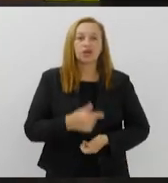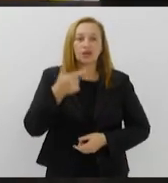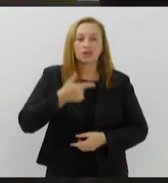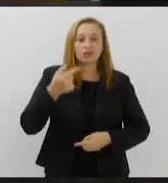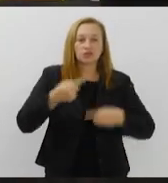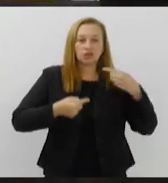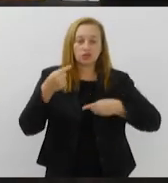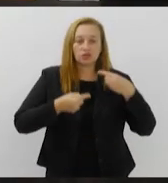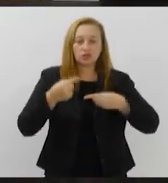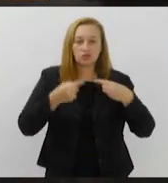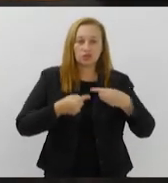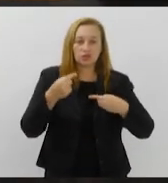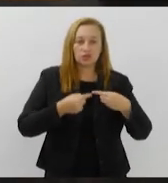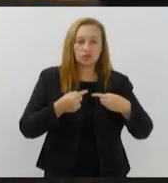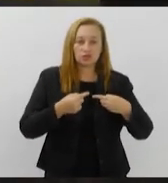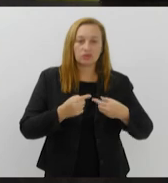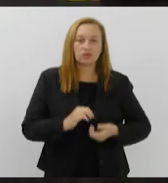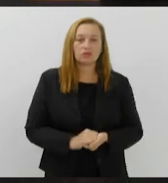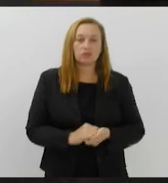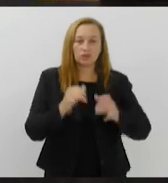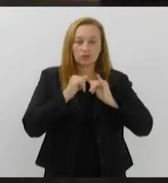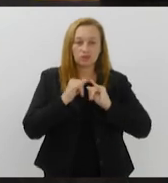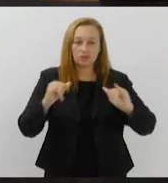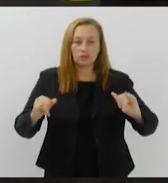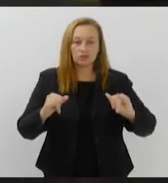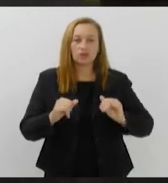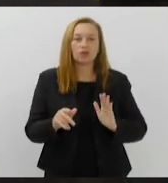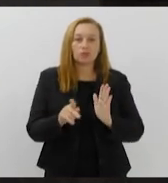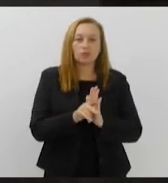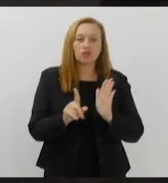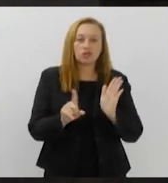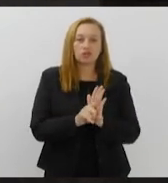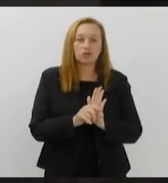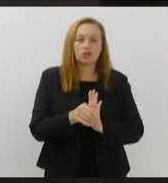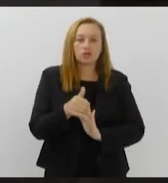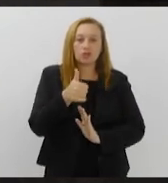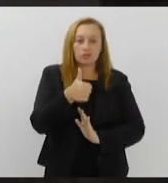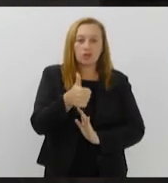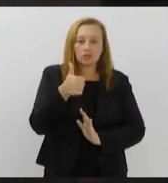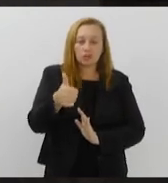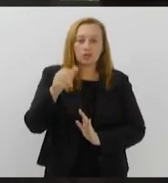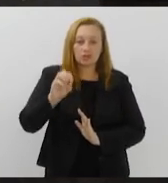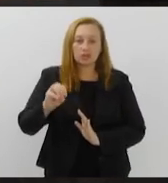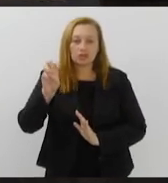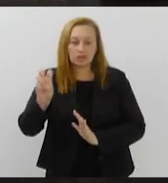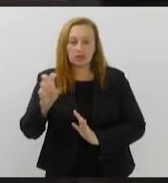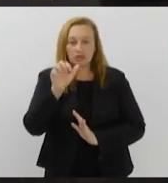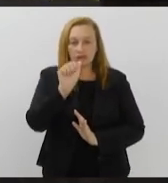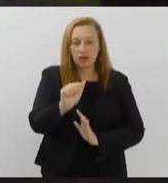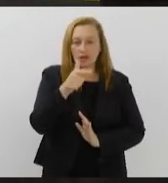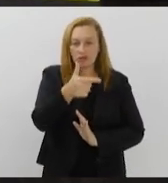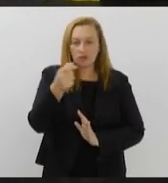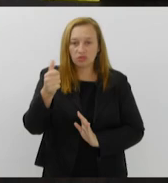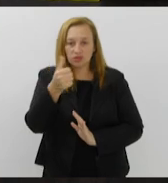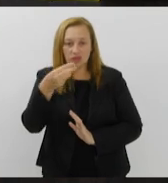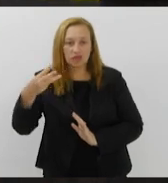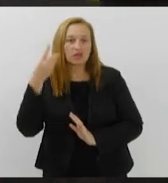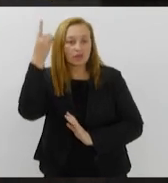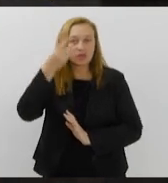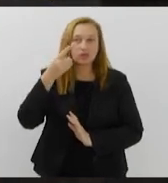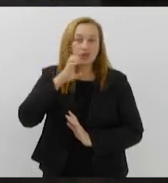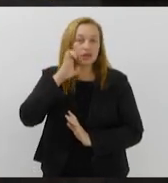segunda discussão, redação do vencido. Anuncio, projeto de lei número 1105-A de 2023, de autoria da deputada